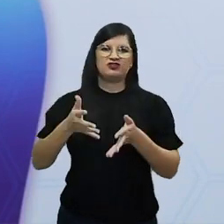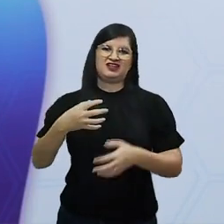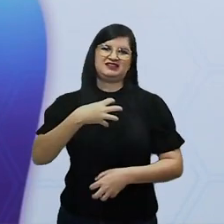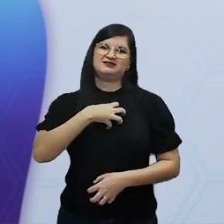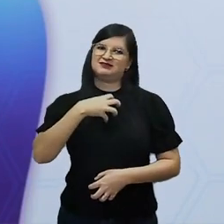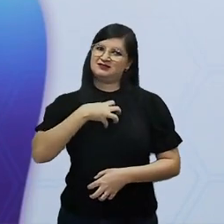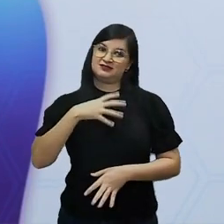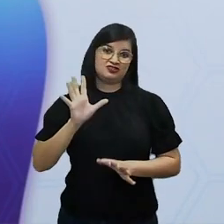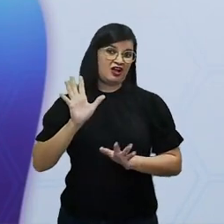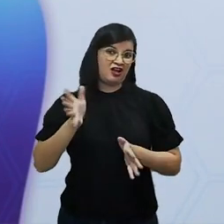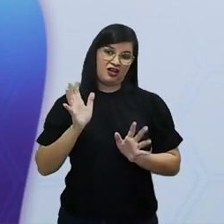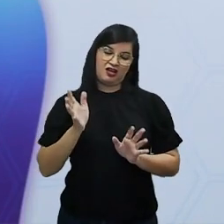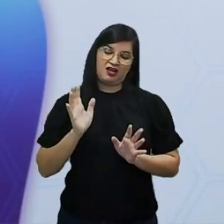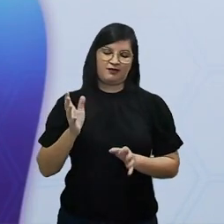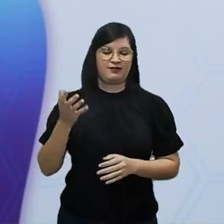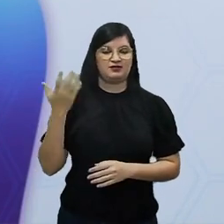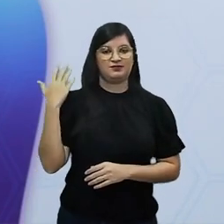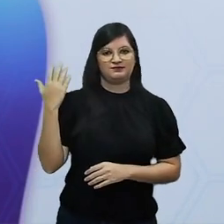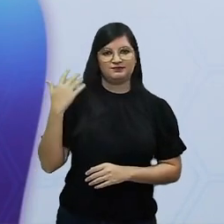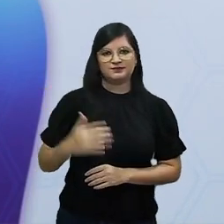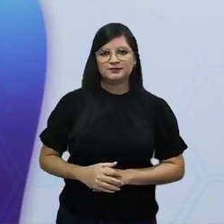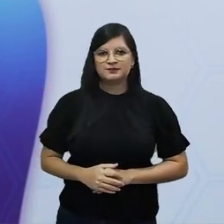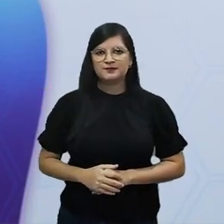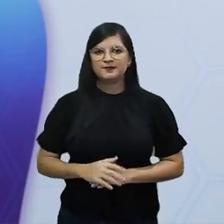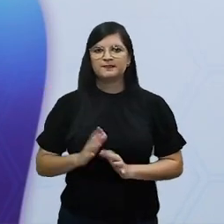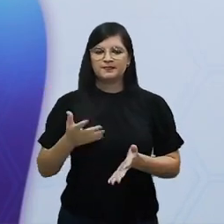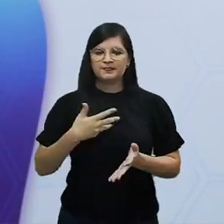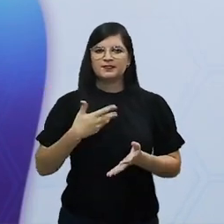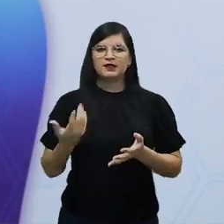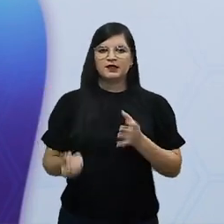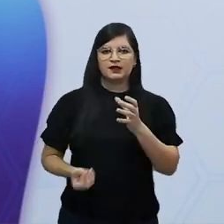eu já passei por esse tipo de situação. Então, se eu